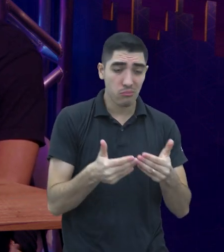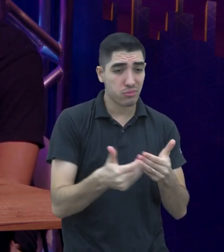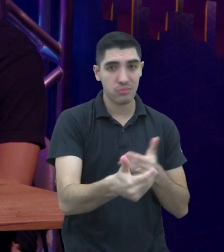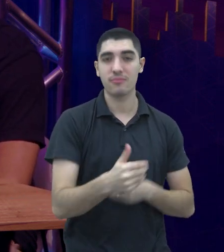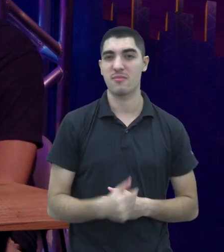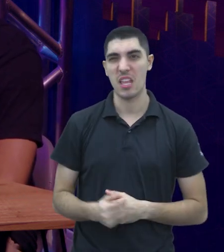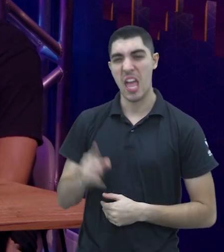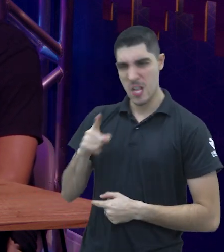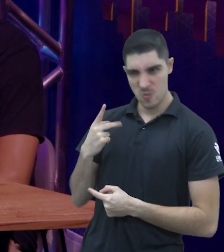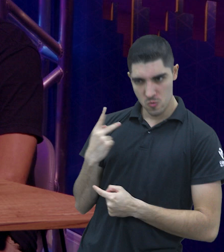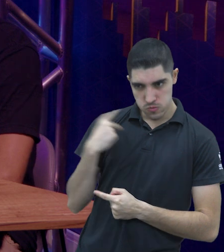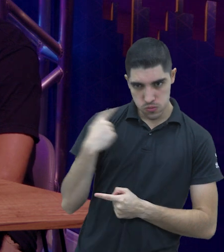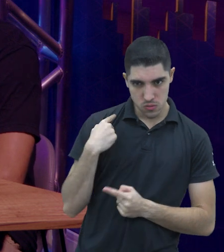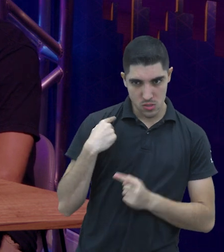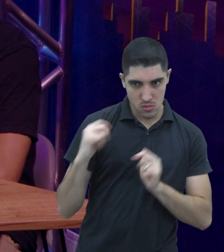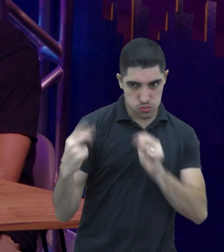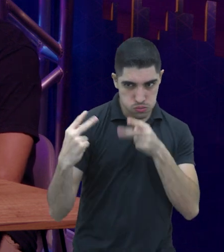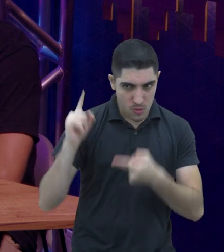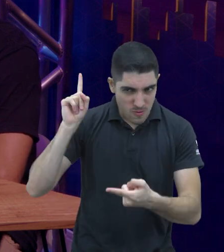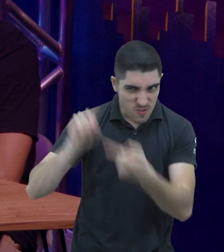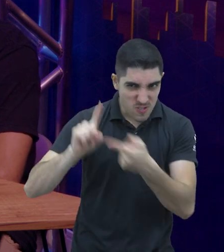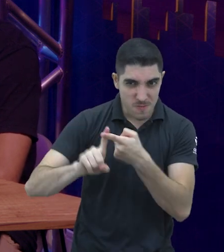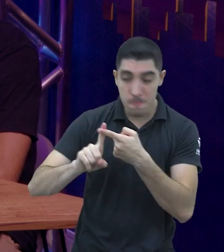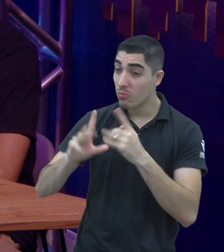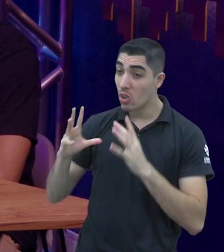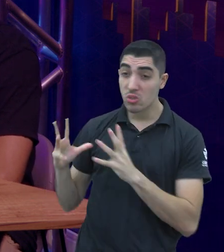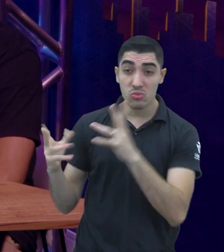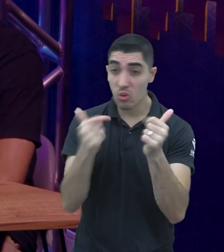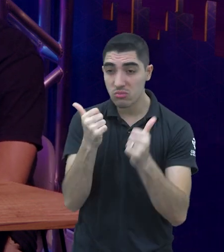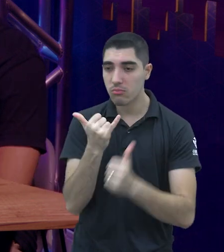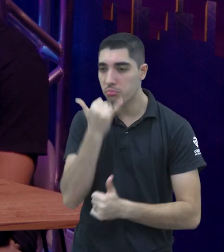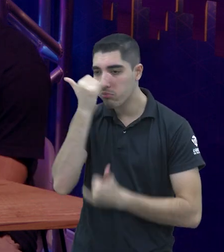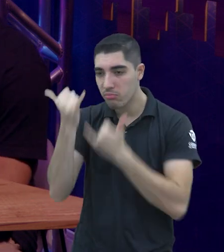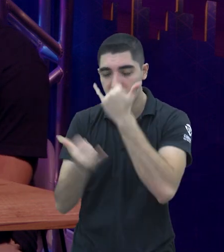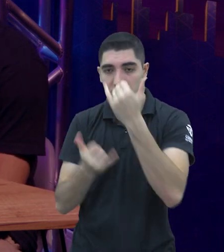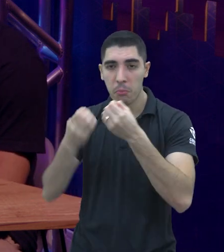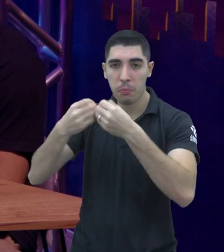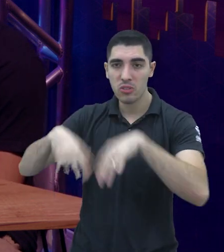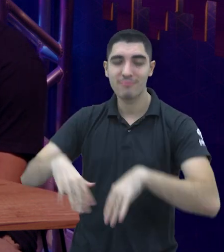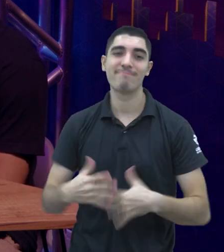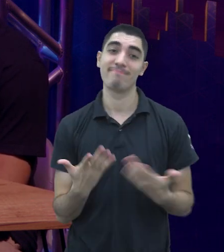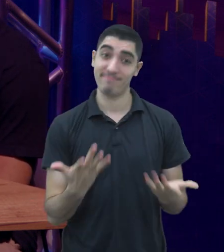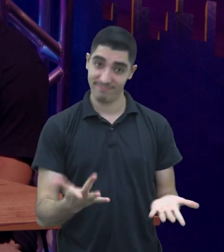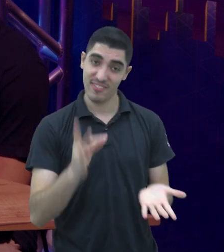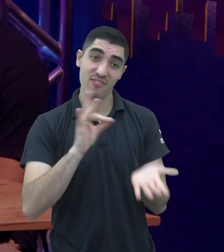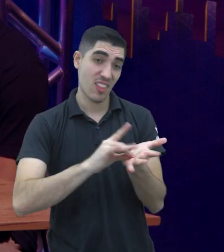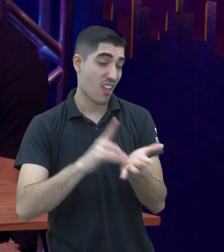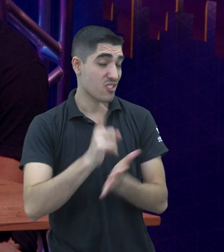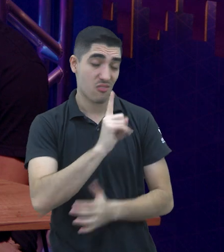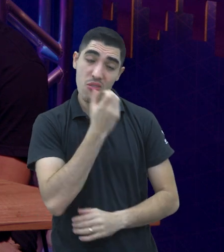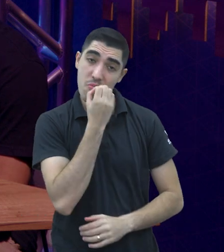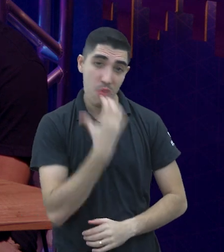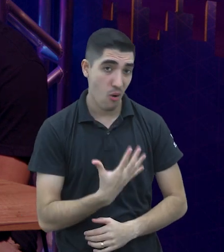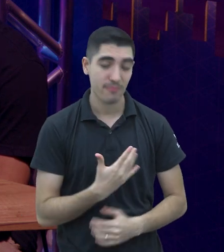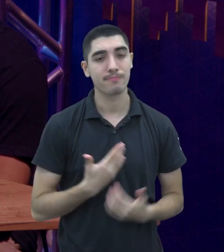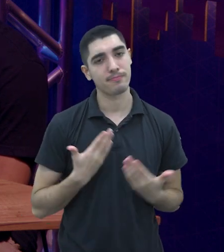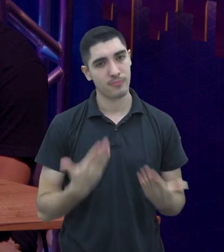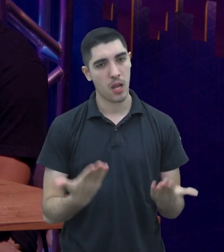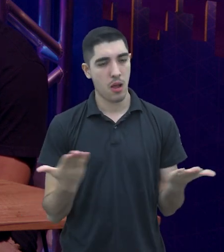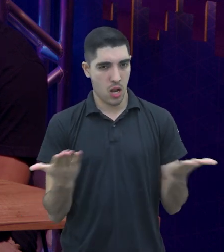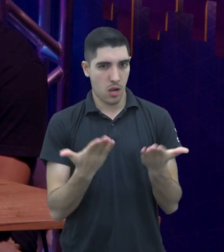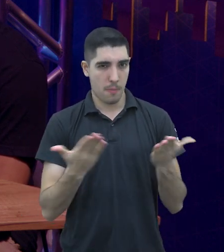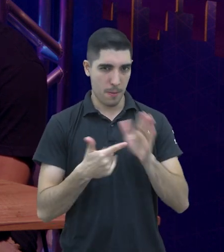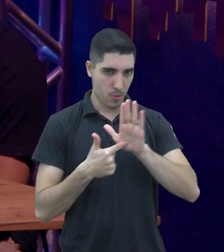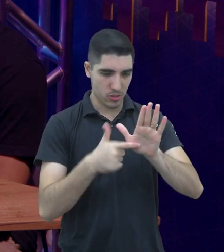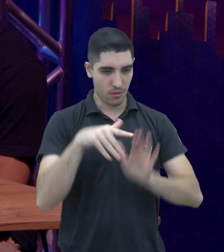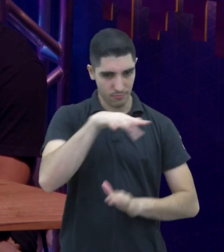não violência. Olho por olho, dente por dente, todo mundo fica cego e banguela. Exatamente, não dá certo. E daí, pra gente entrar